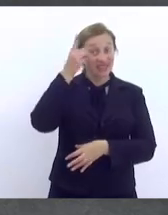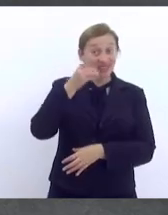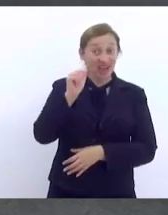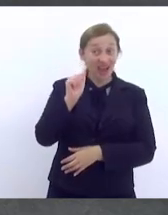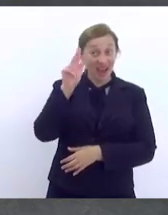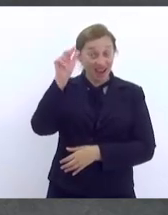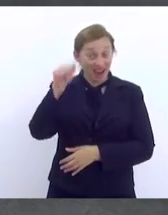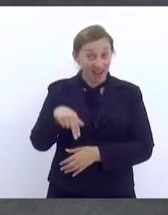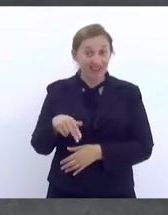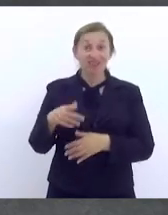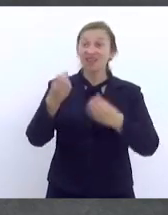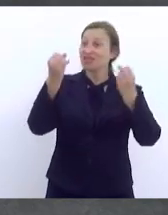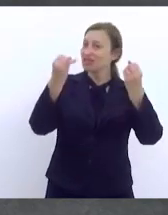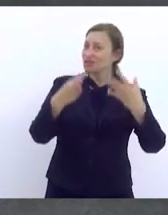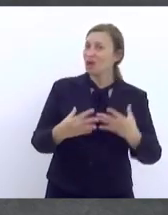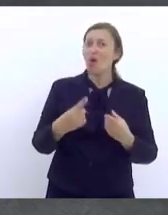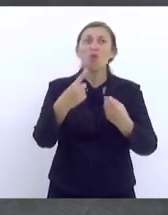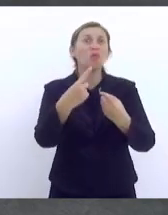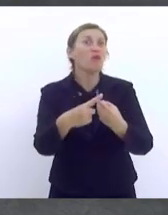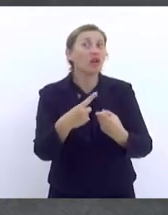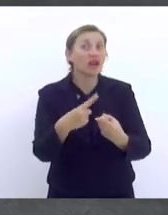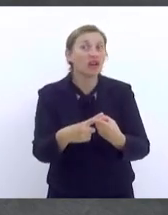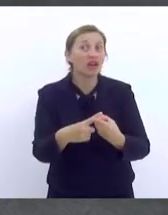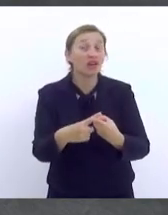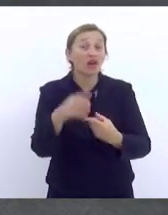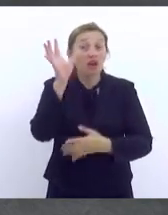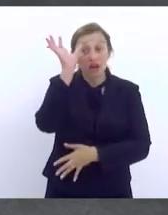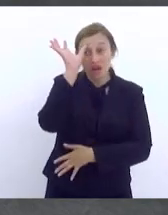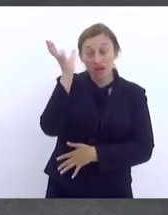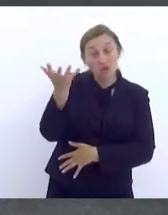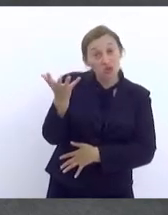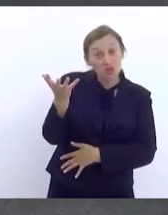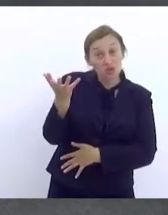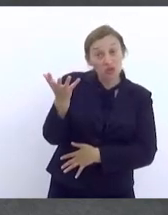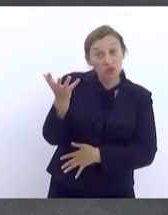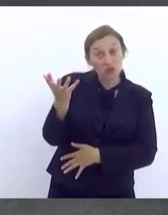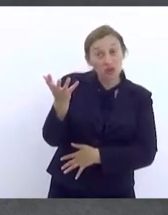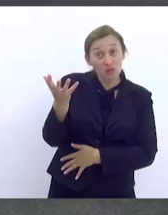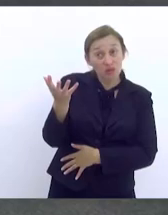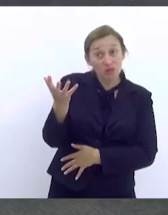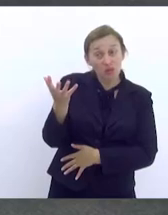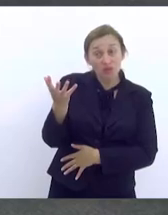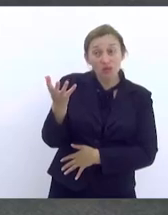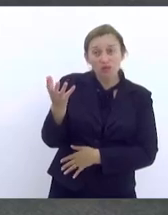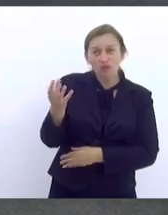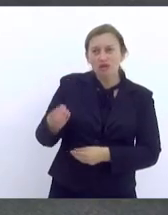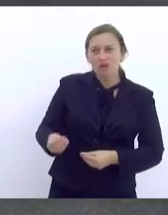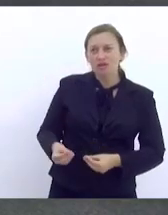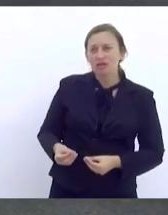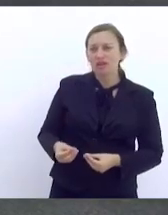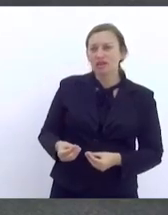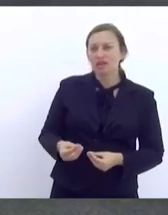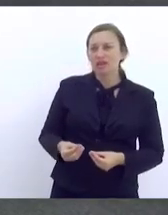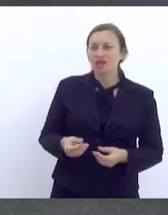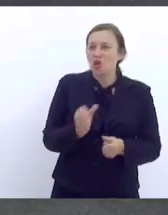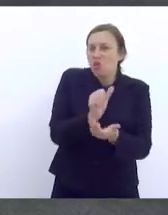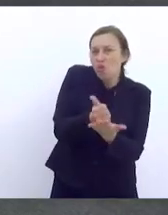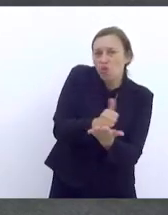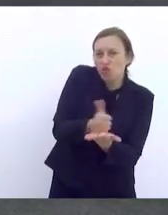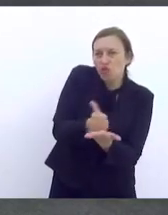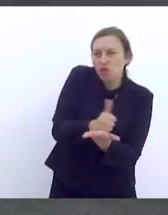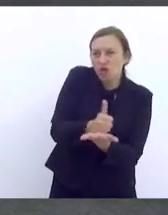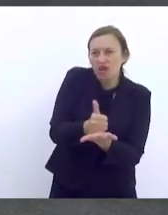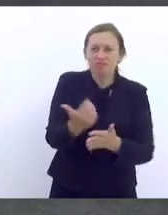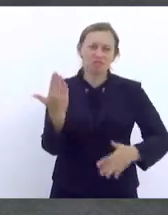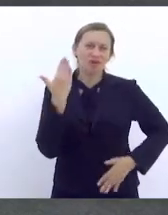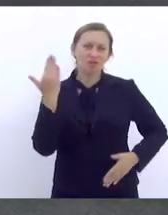Lopes no sentido de explicar o porquê resolveu contemplar a vagabundagem com o m de última